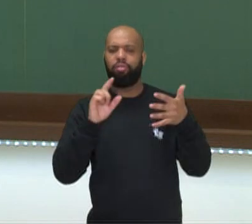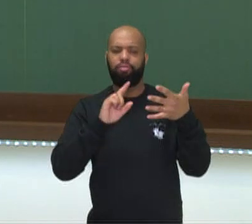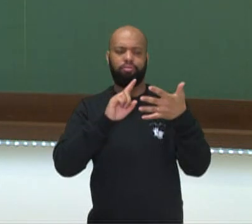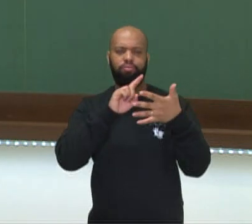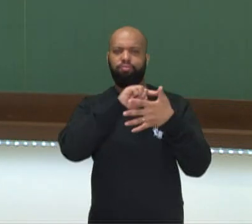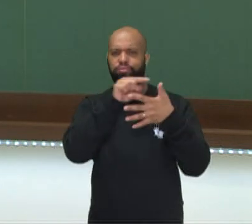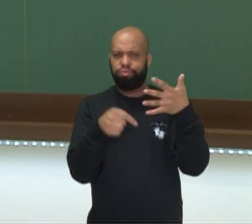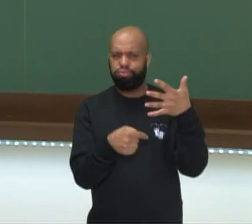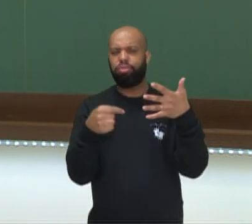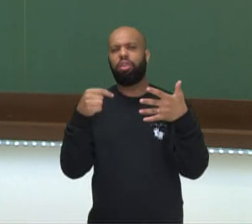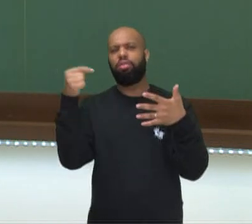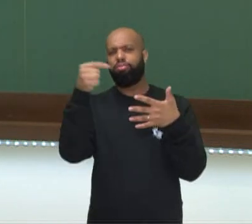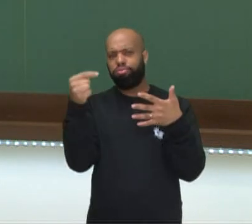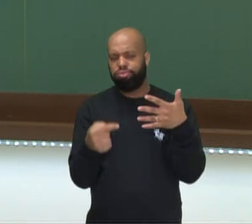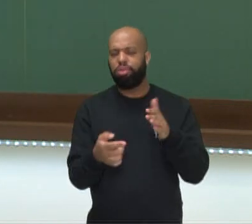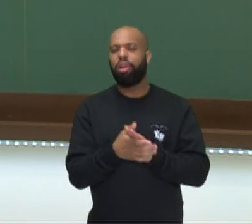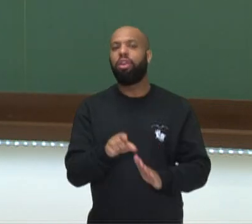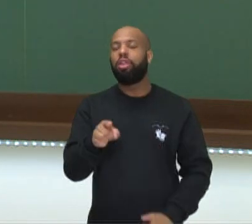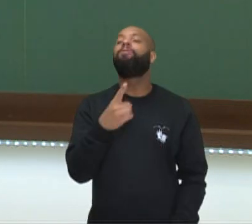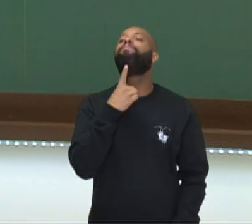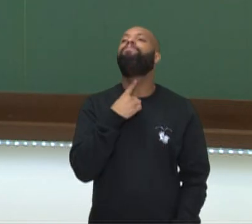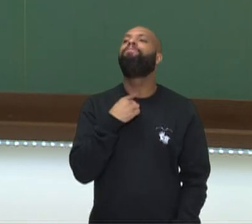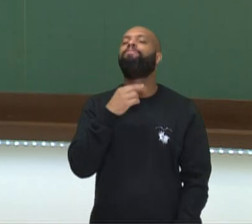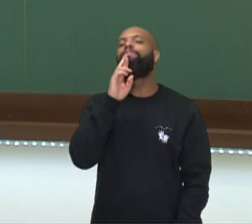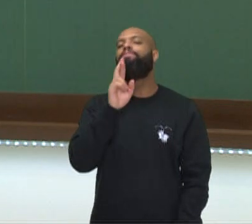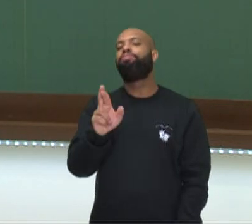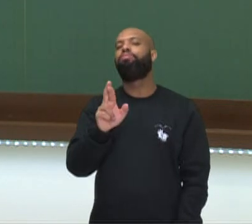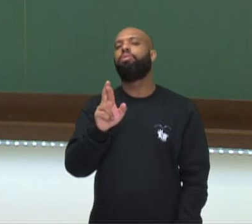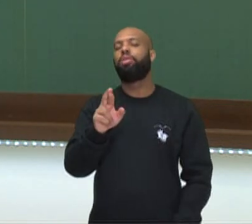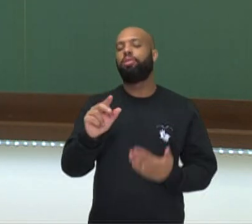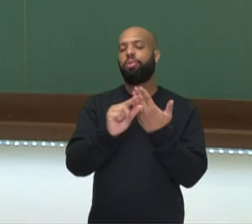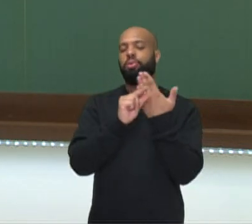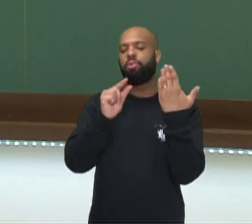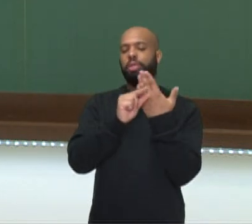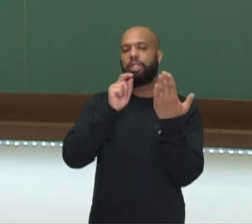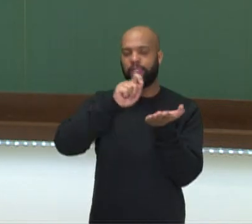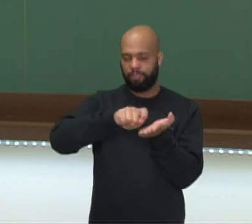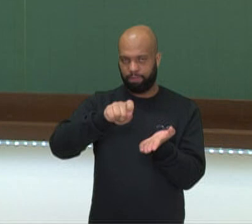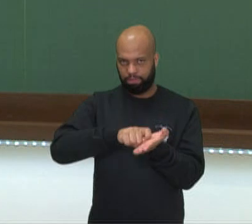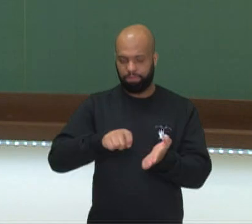deu aquela vontade de dar uma resposta para o autor?